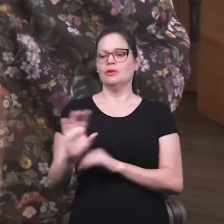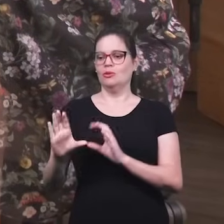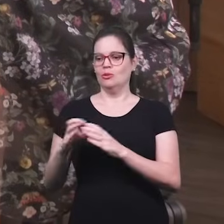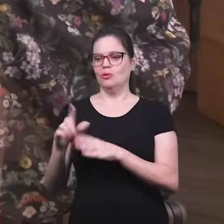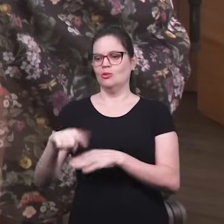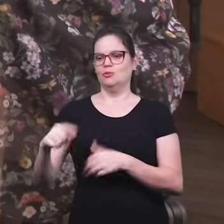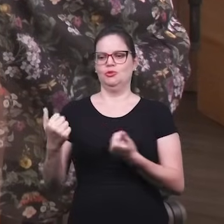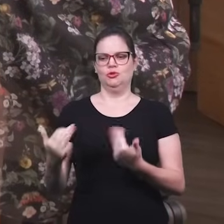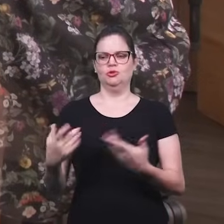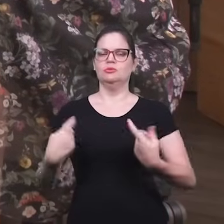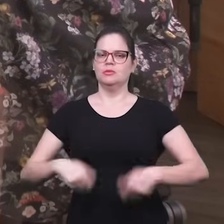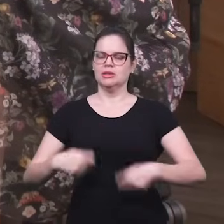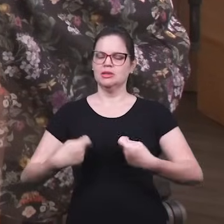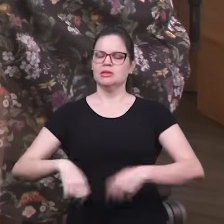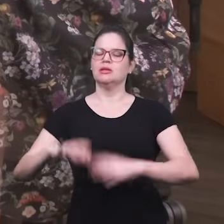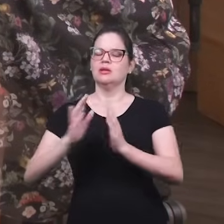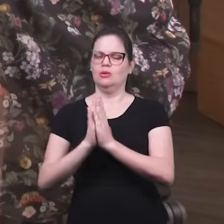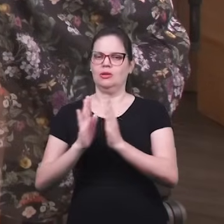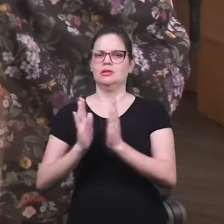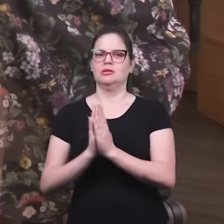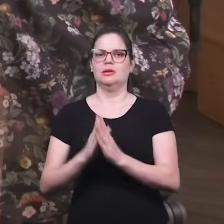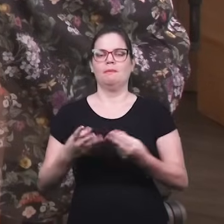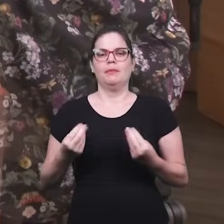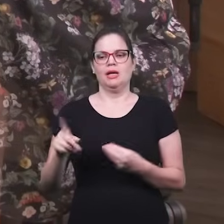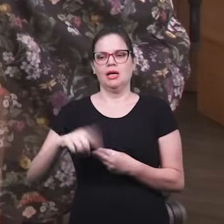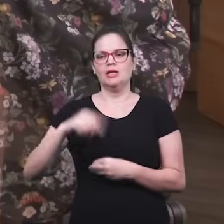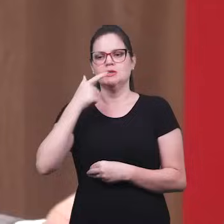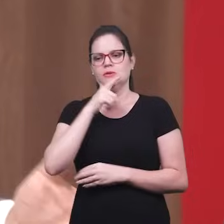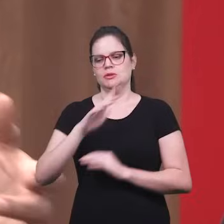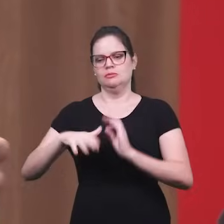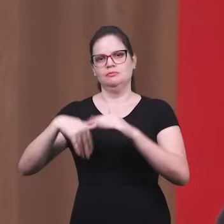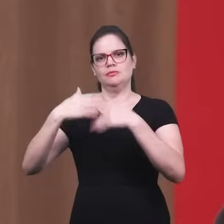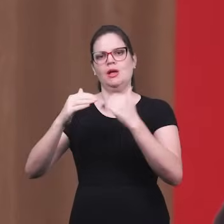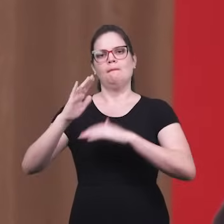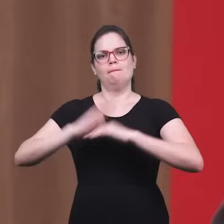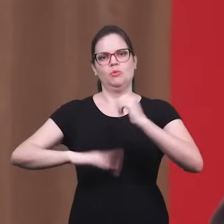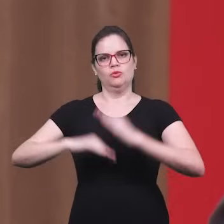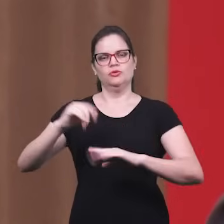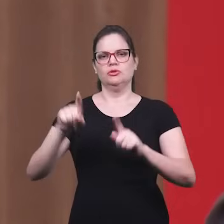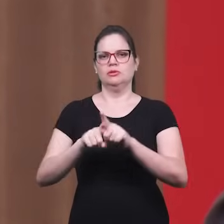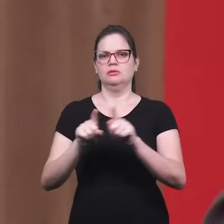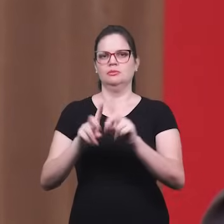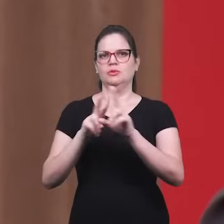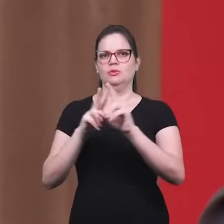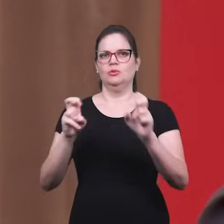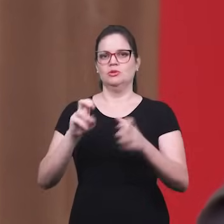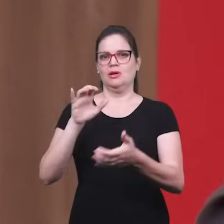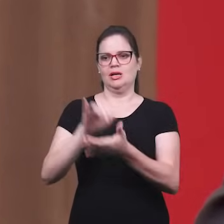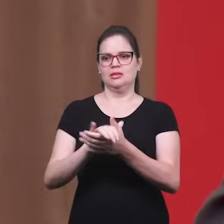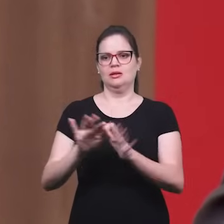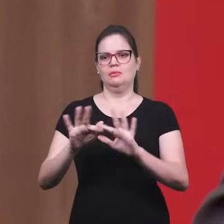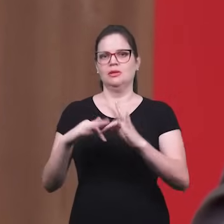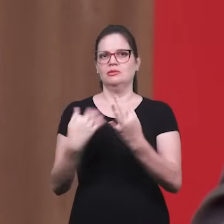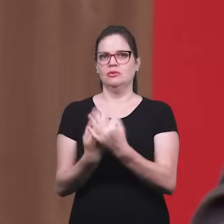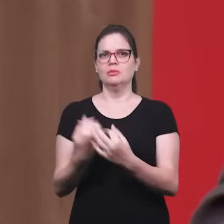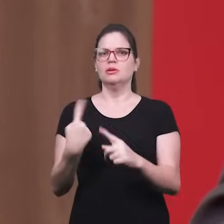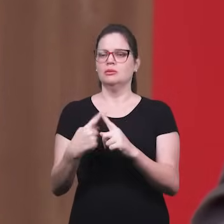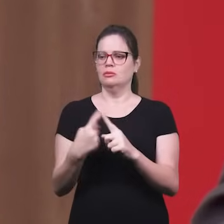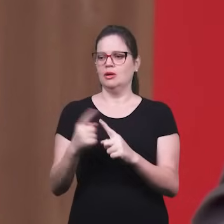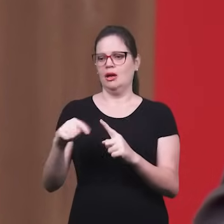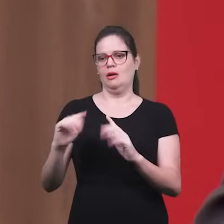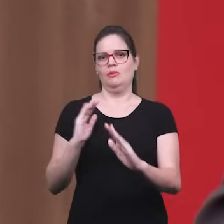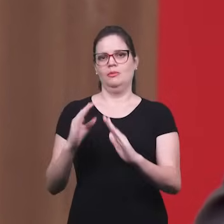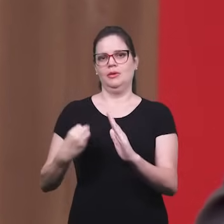da nossa oração para a construção da vida profissional, da vida sentimental. Né? Assim, são os embates,